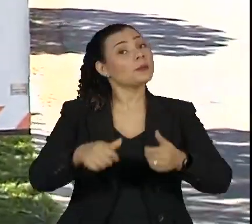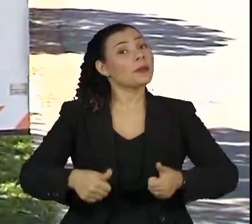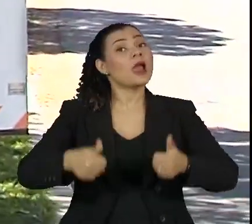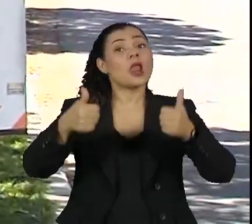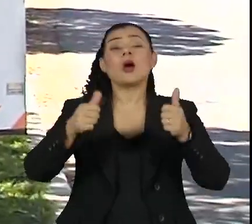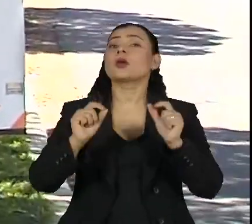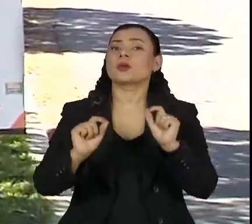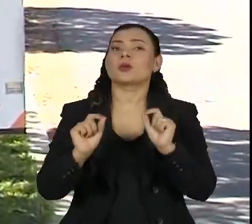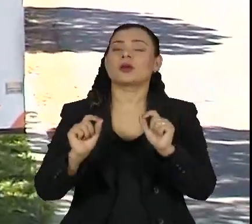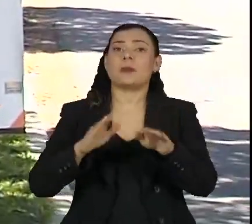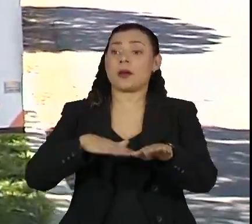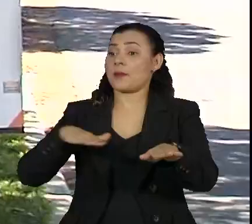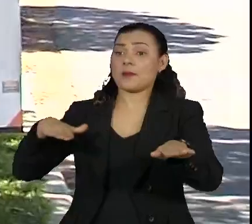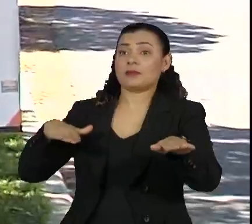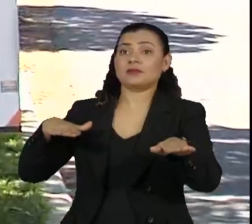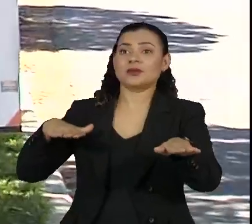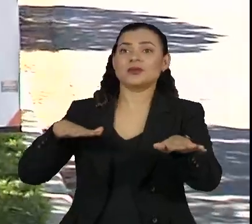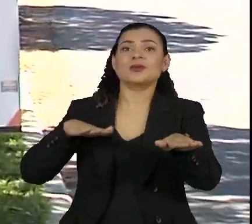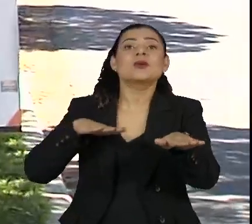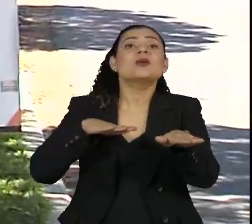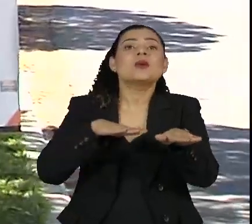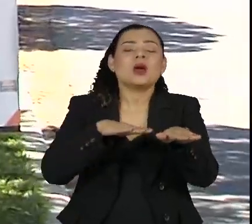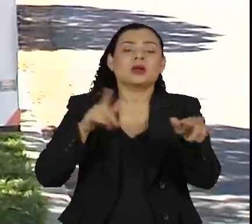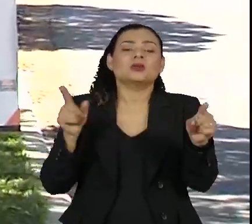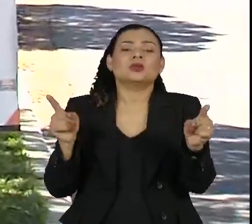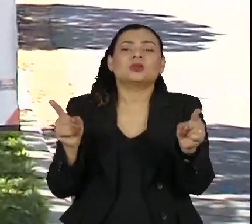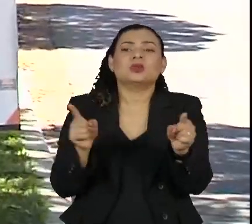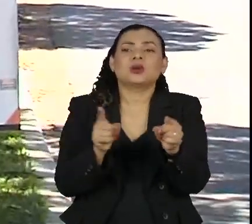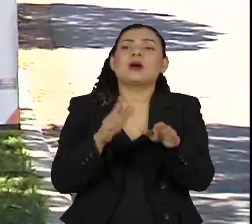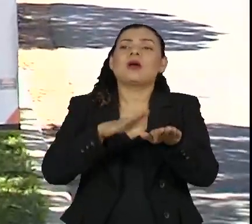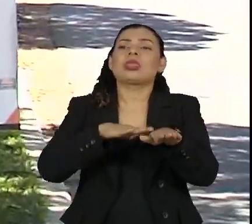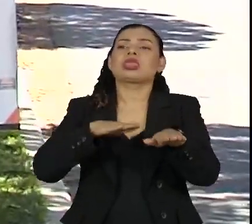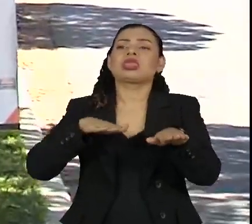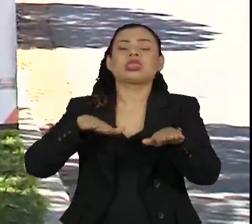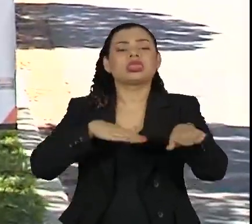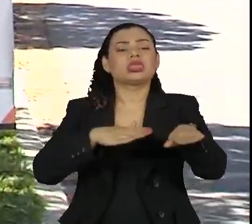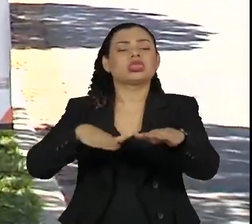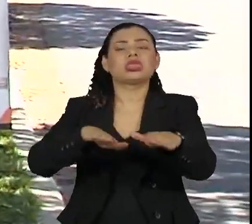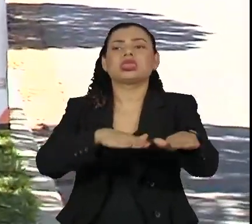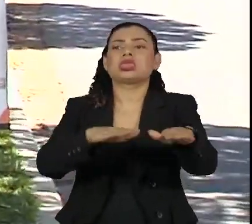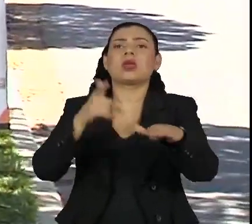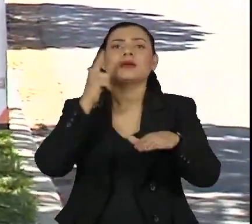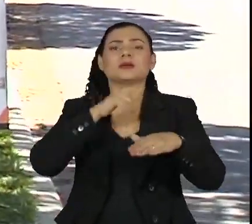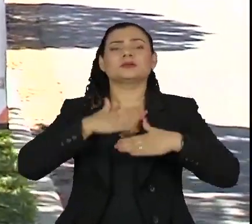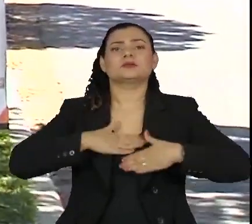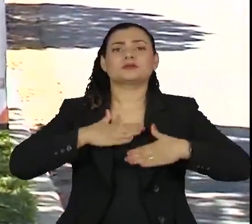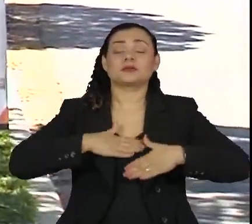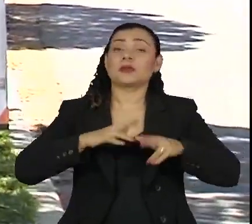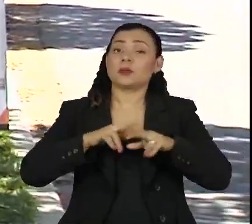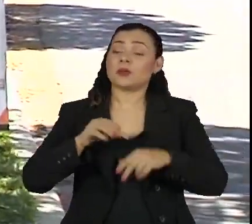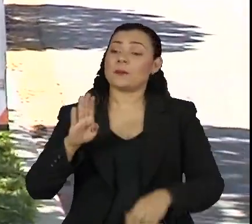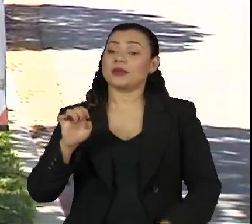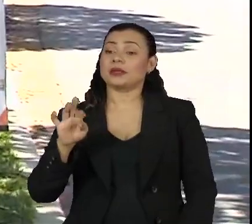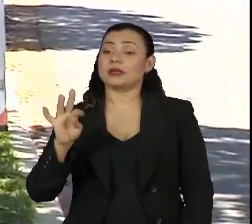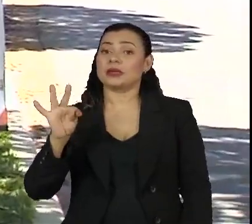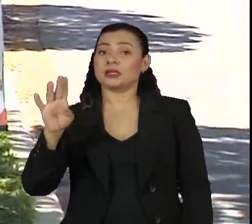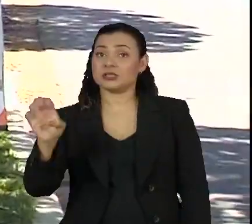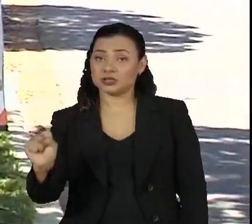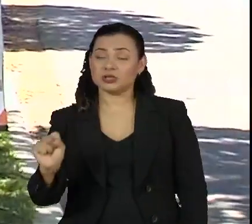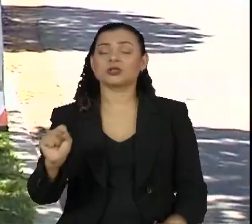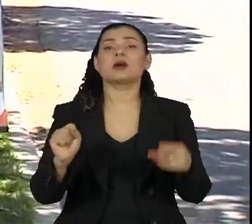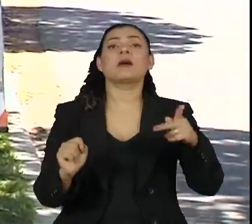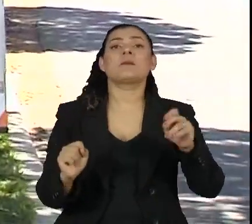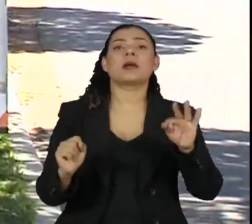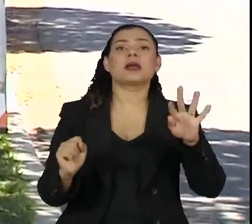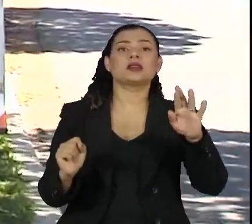índice de congestionamento Por isso tá sendo feita essa ampliação outras Avenidas como a Bandeirantes e a Prestes Maia já tem a faixa azul